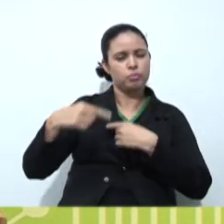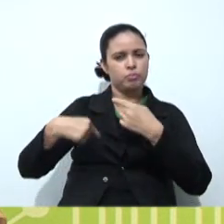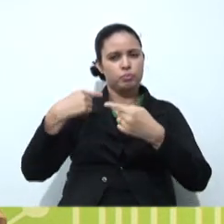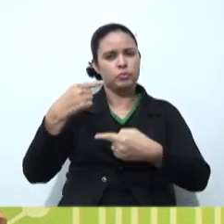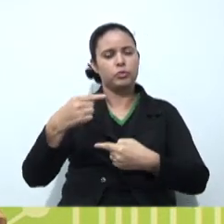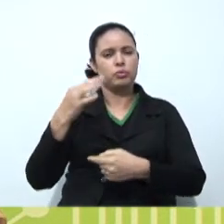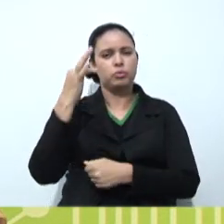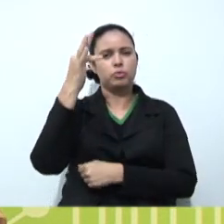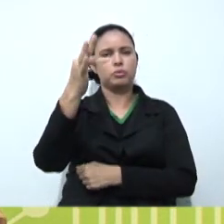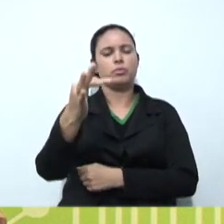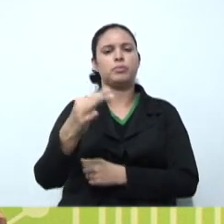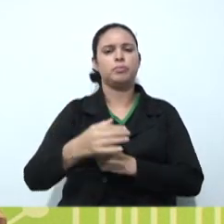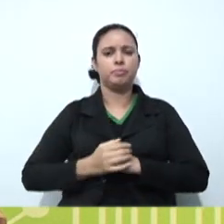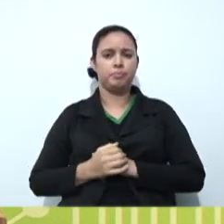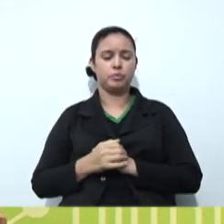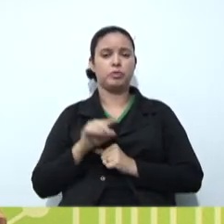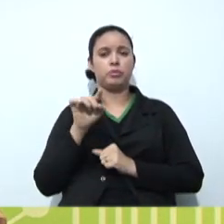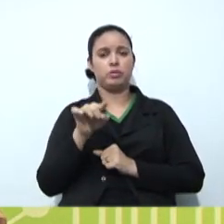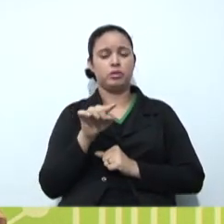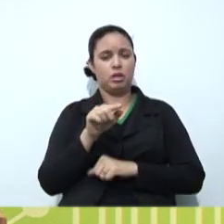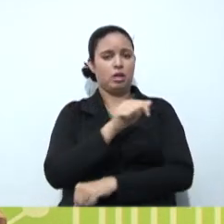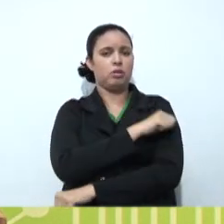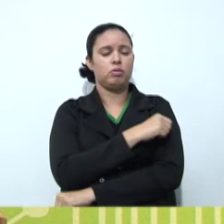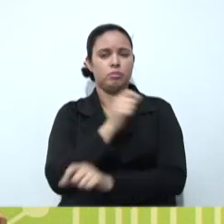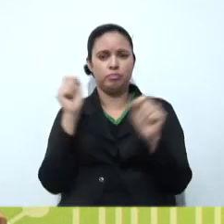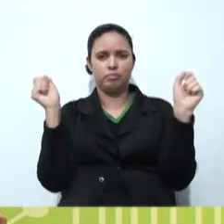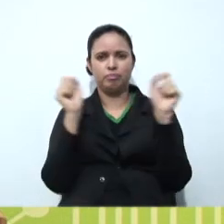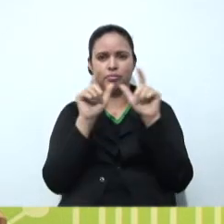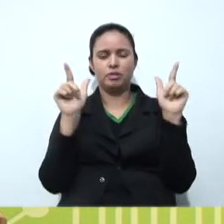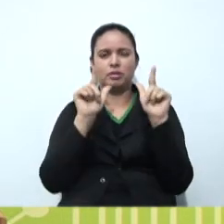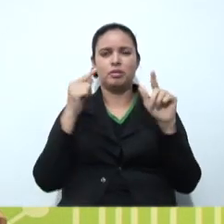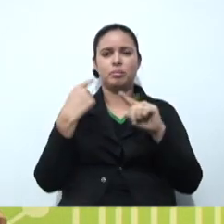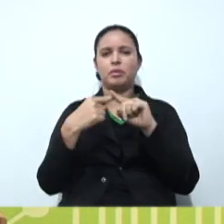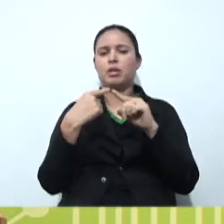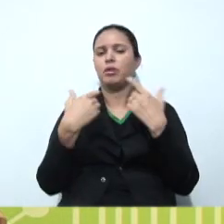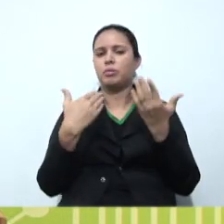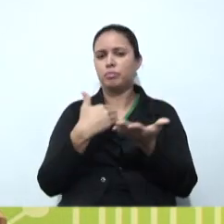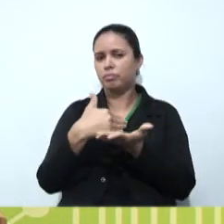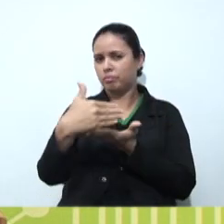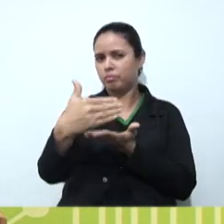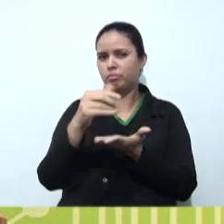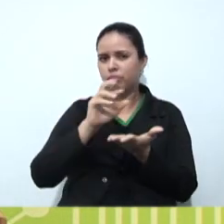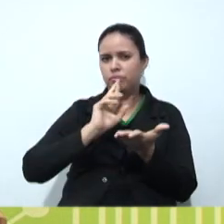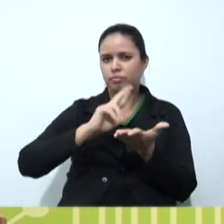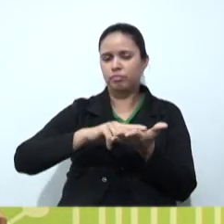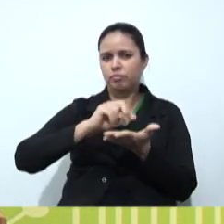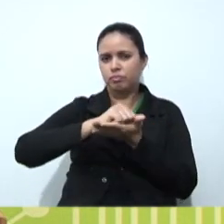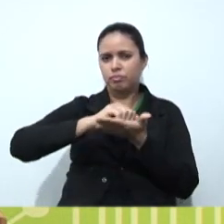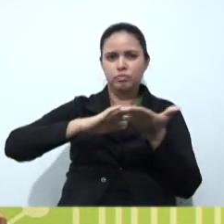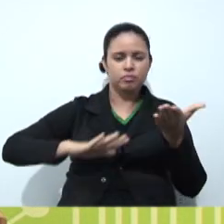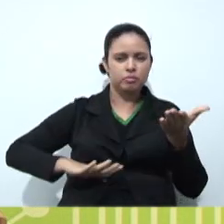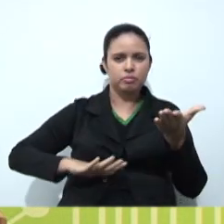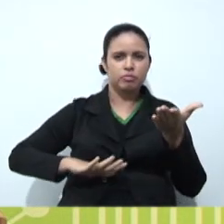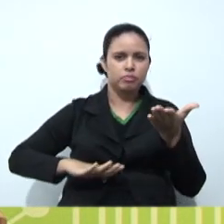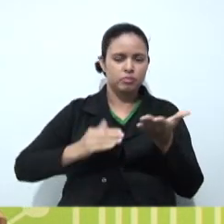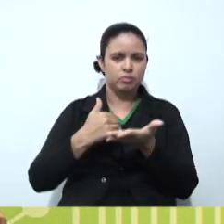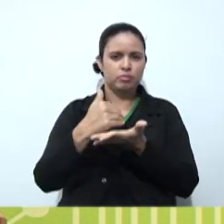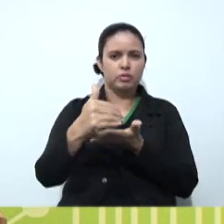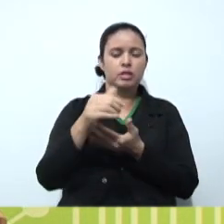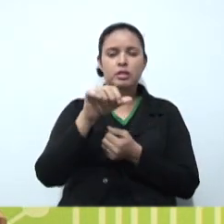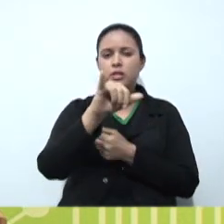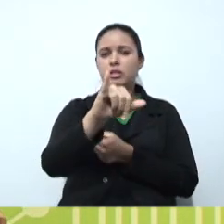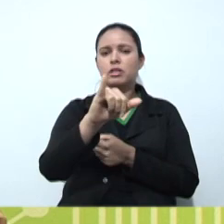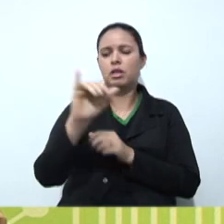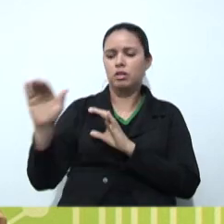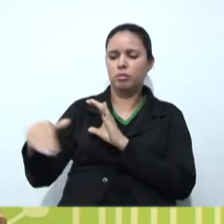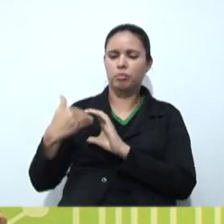Para você que está aí ainda acordado, acorda, querido, porque nós vamos começar agora o nosso exercício, a nossa atividade. Se você ainda